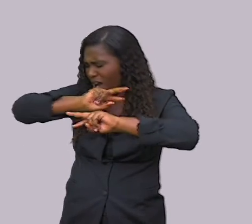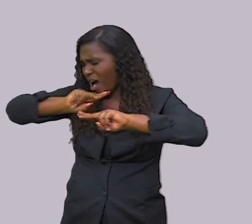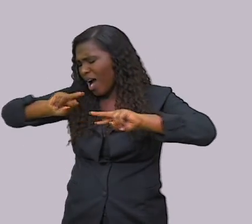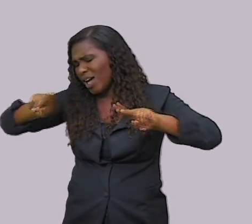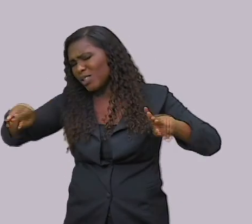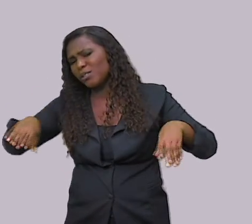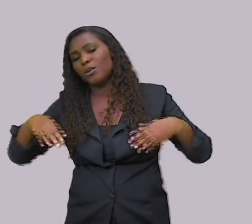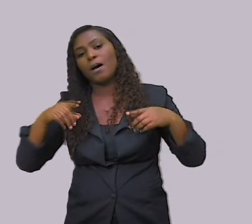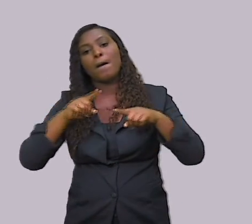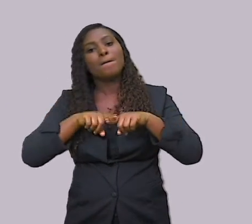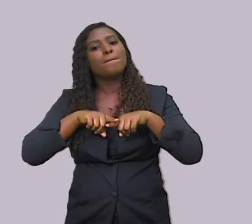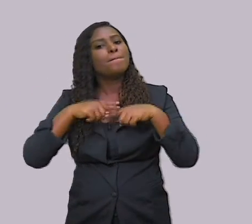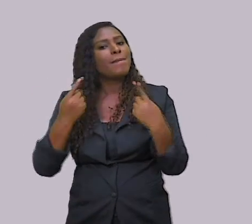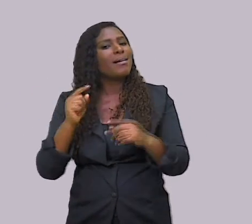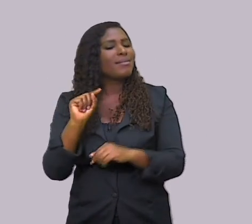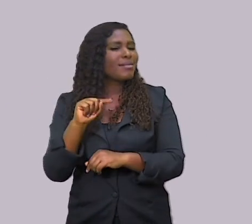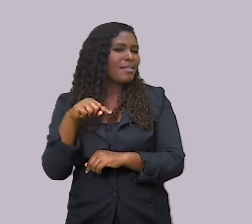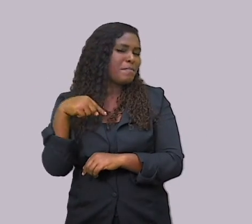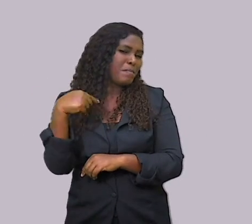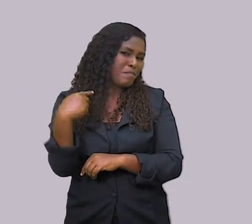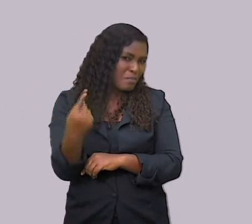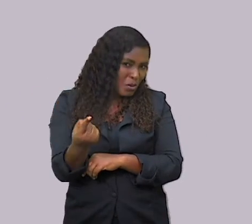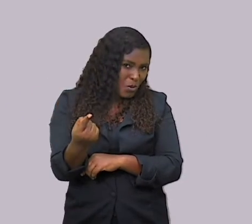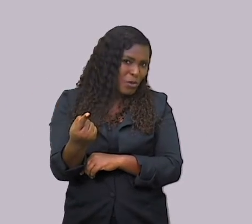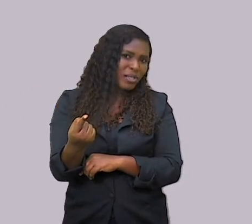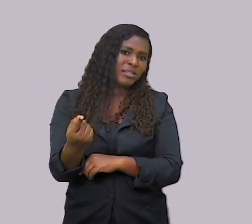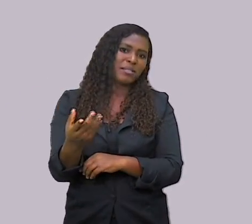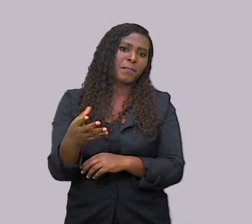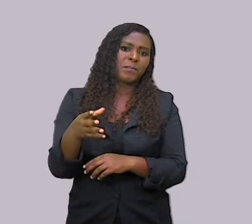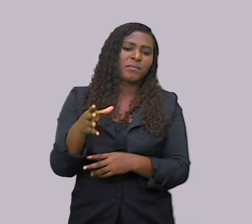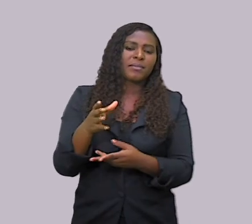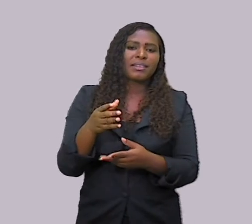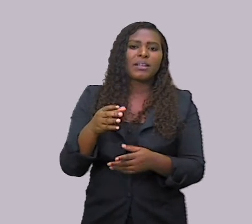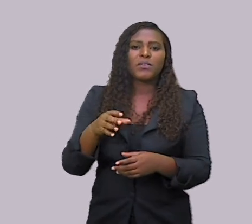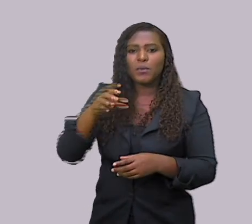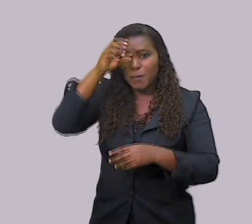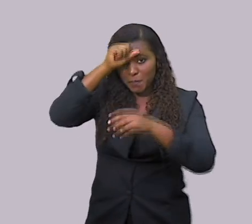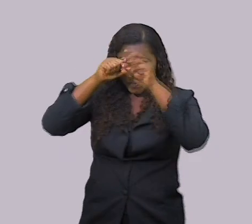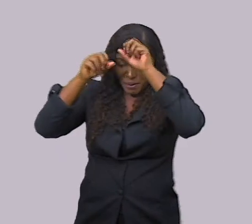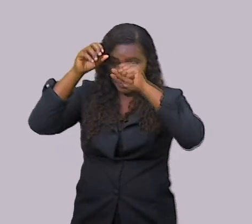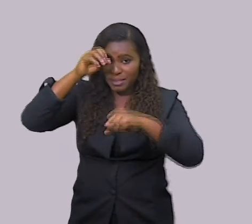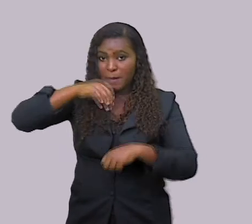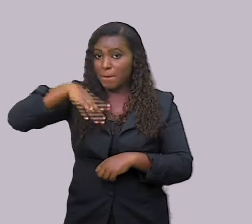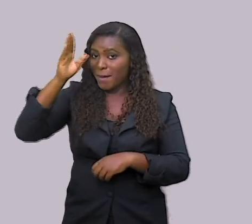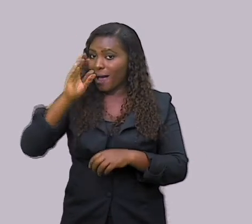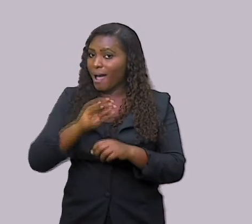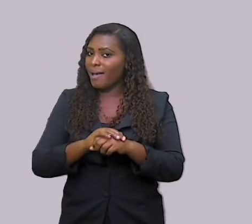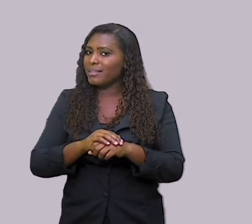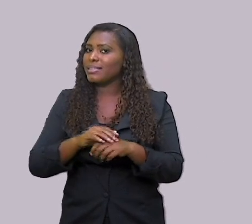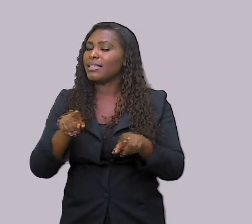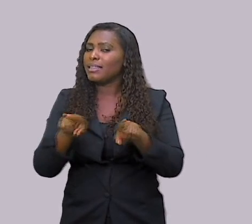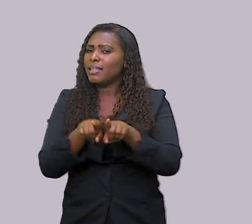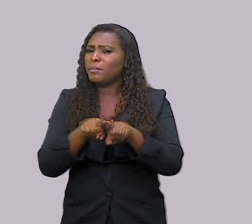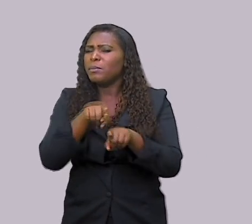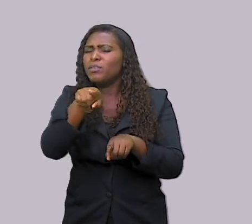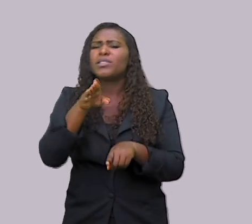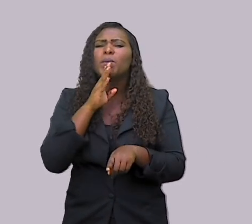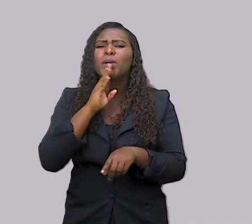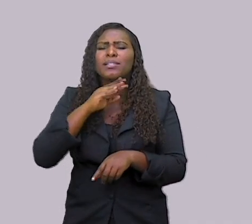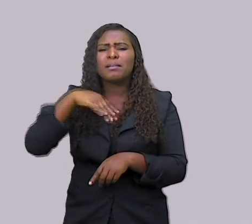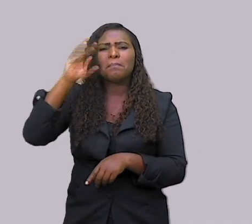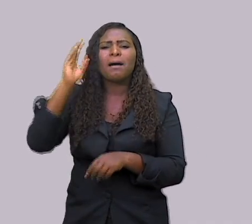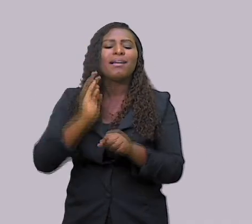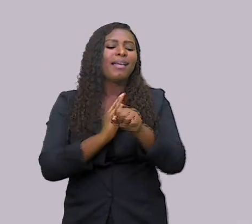para gravar e para fazer um bom uso do nosso conhecimento, vocês vão acessar nossas atividades na